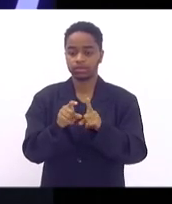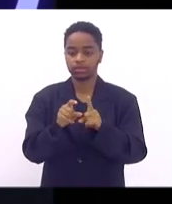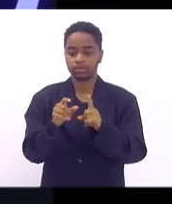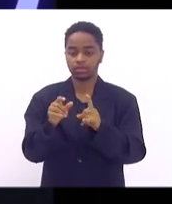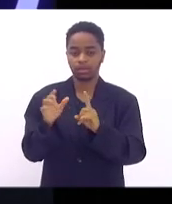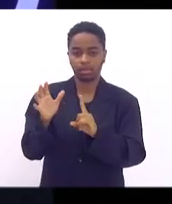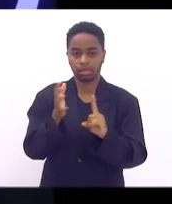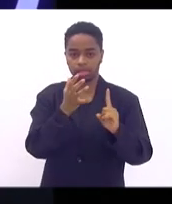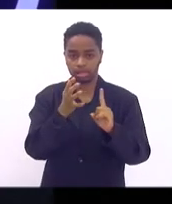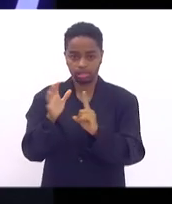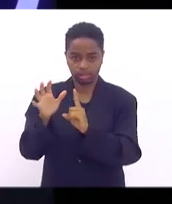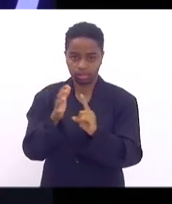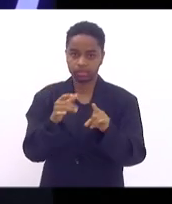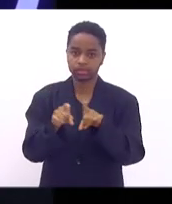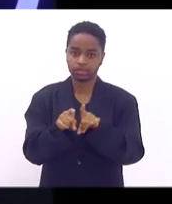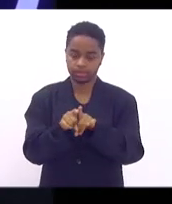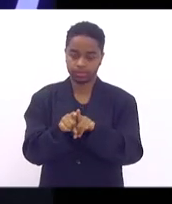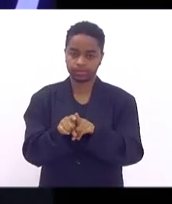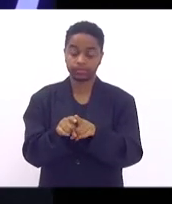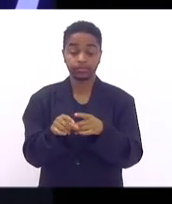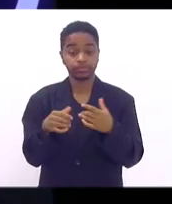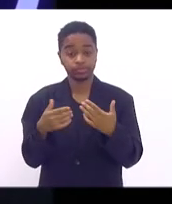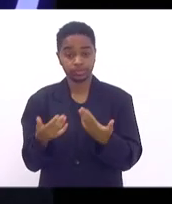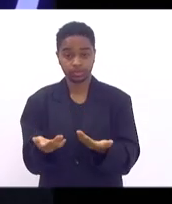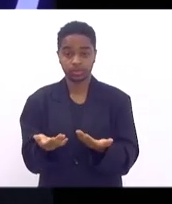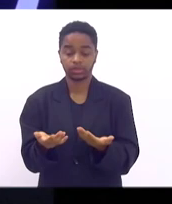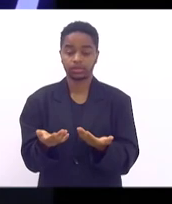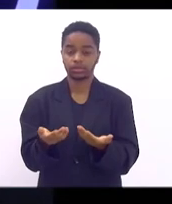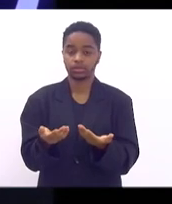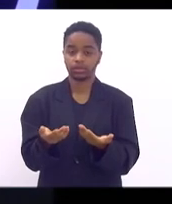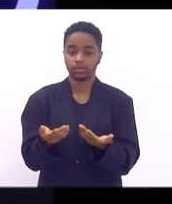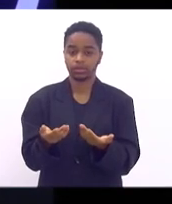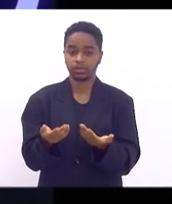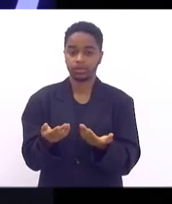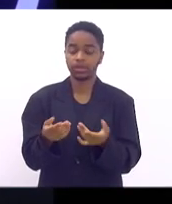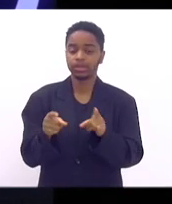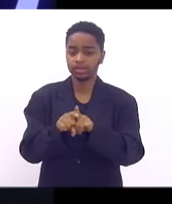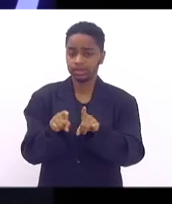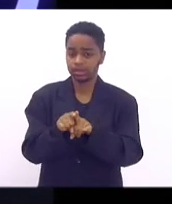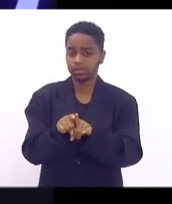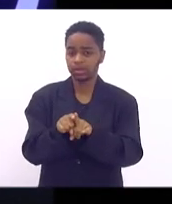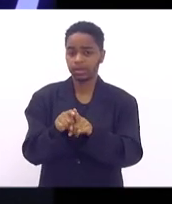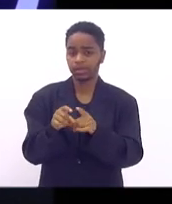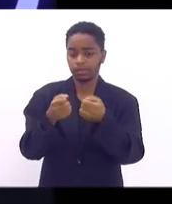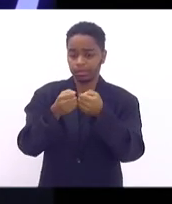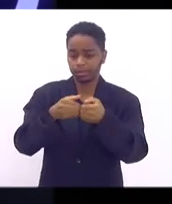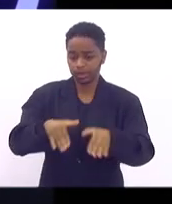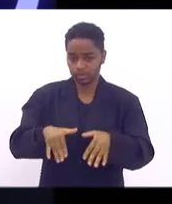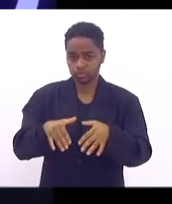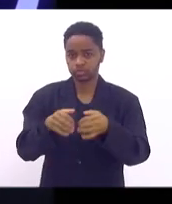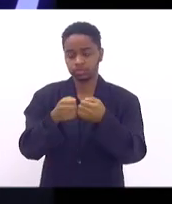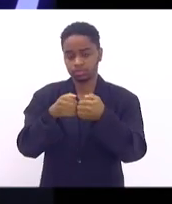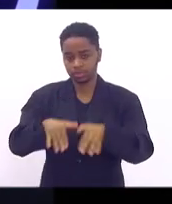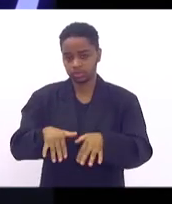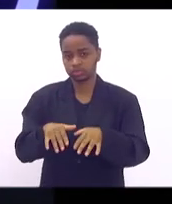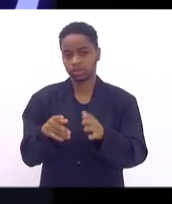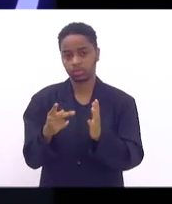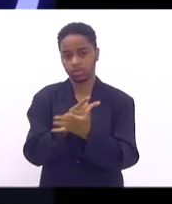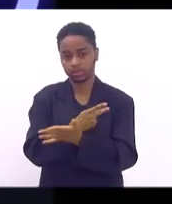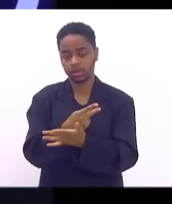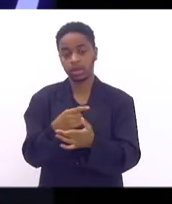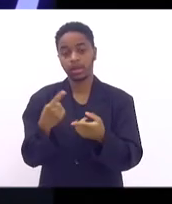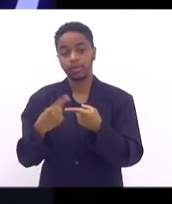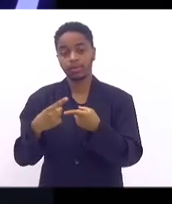o Rivotril, né? Então, isso também causa muitos danos. O excesso